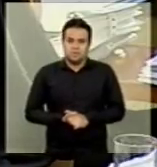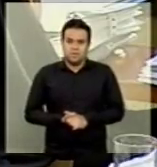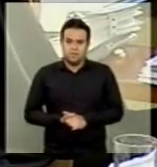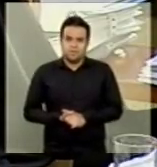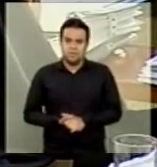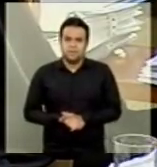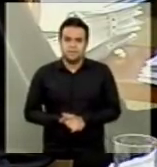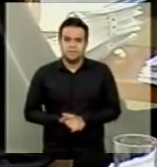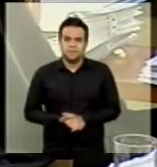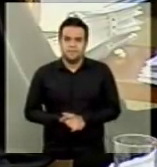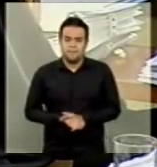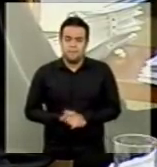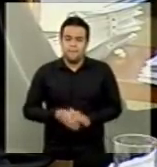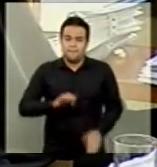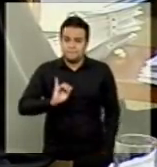Inquérito